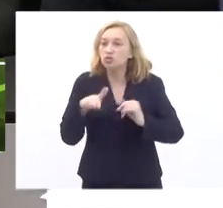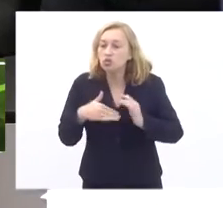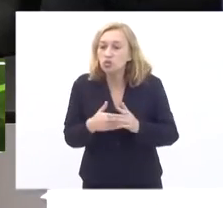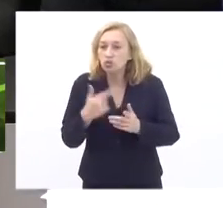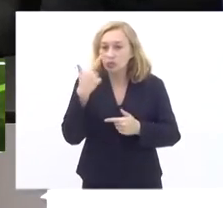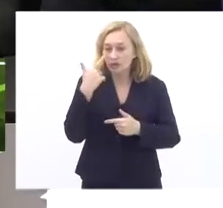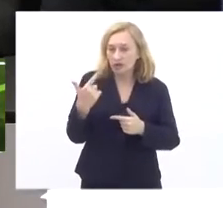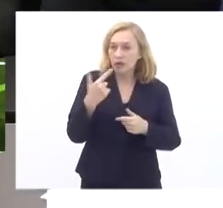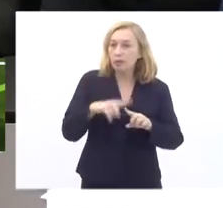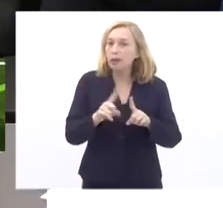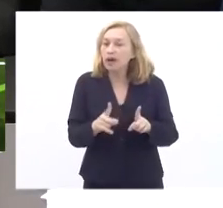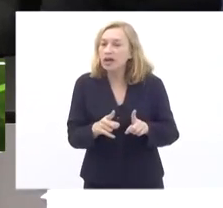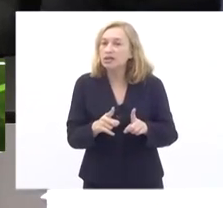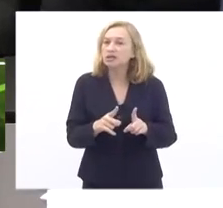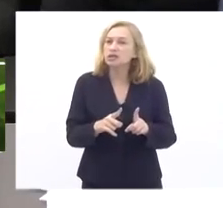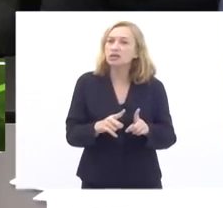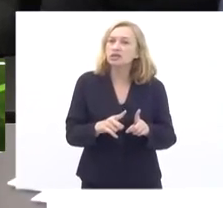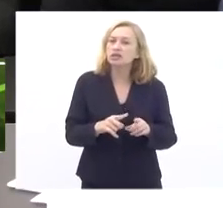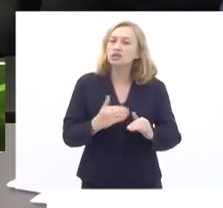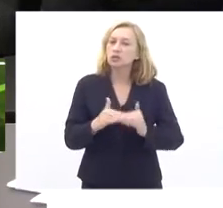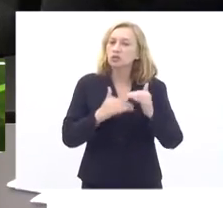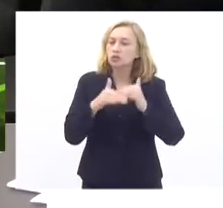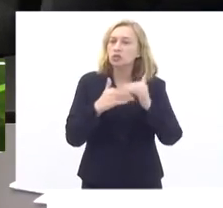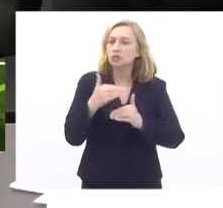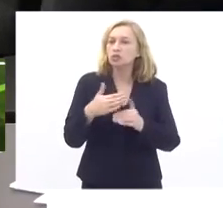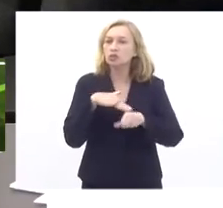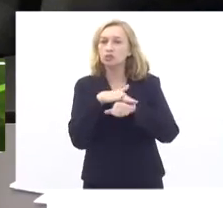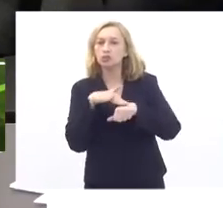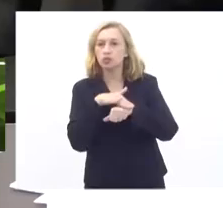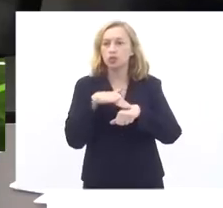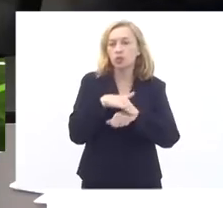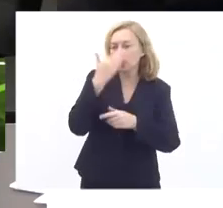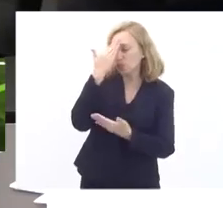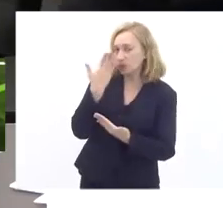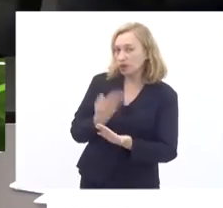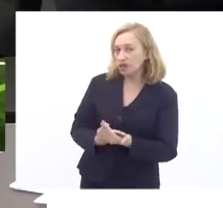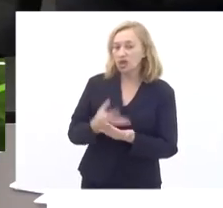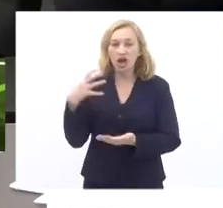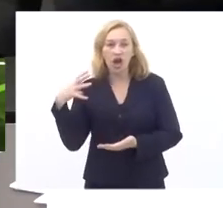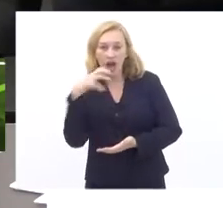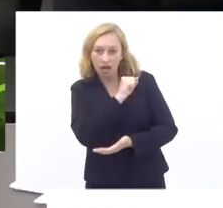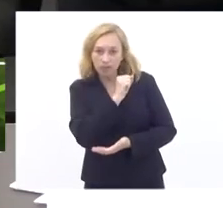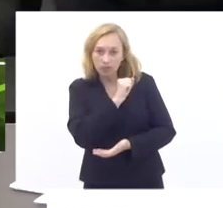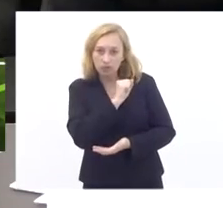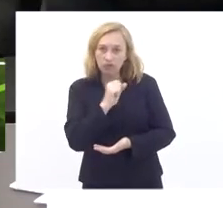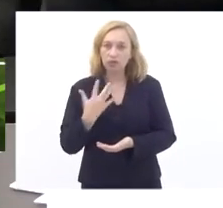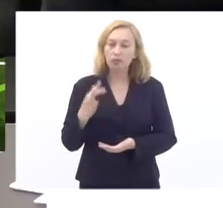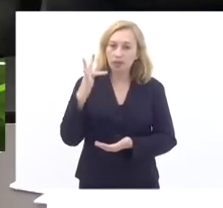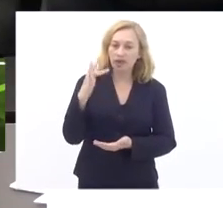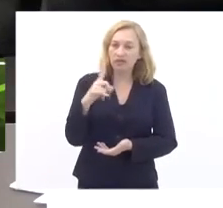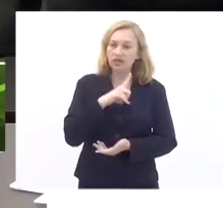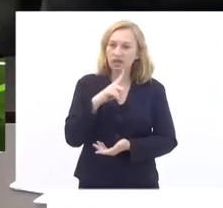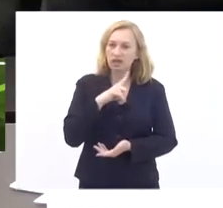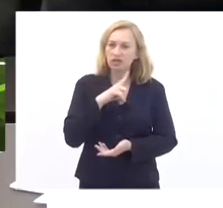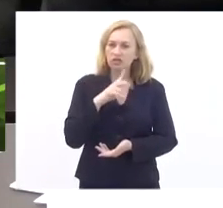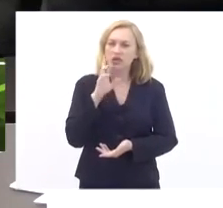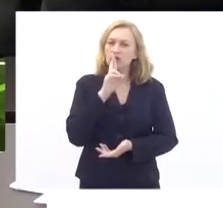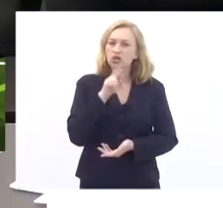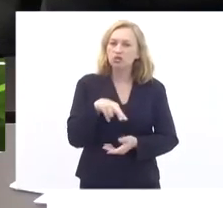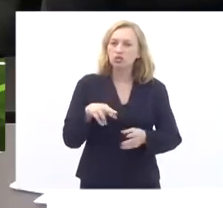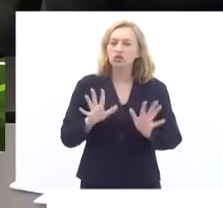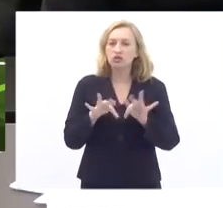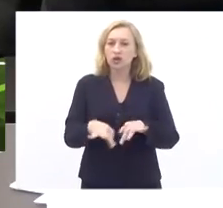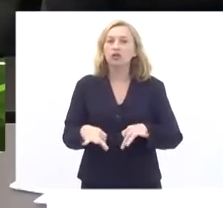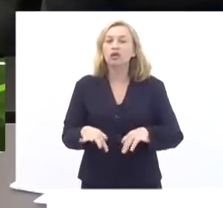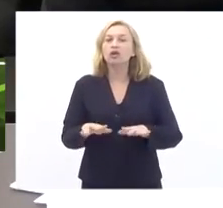buscar, mas estamos evoluindo nessas conversas e acredito que rapidamente, em breve, teremos o resultado final.